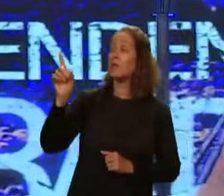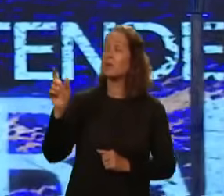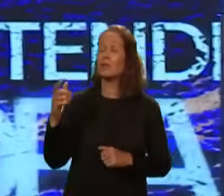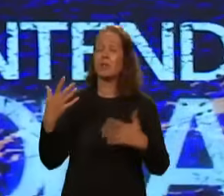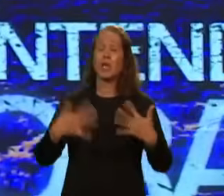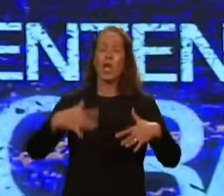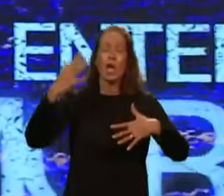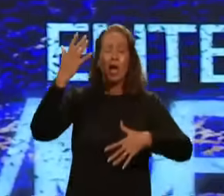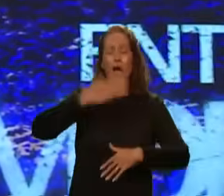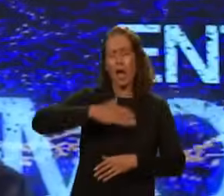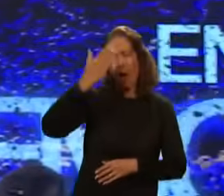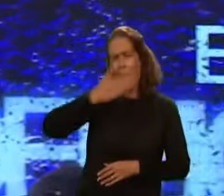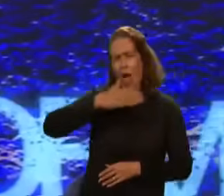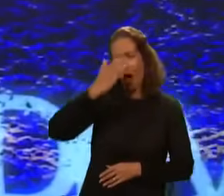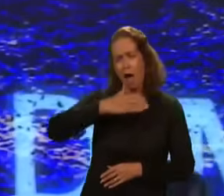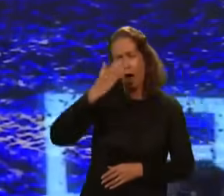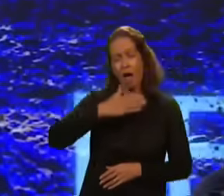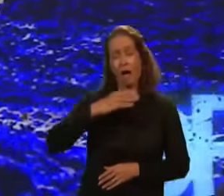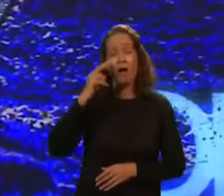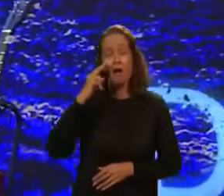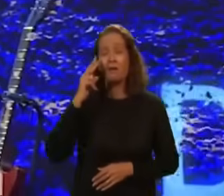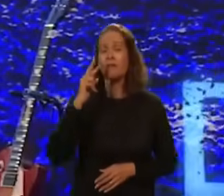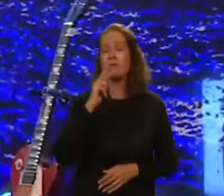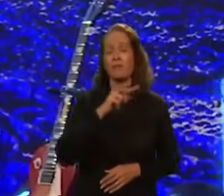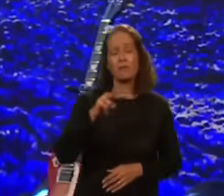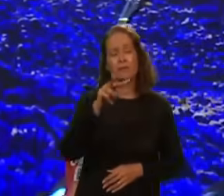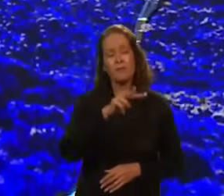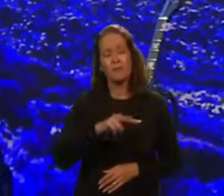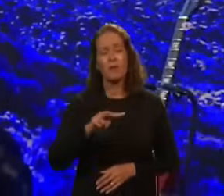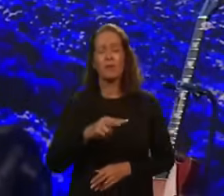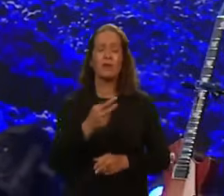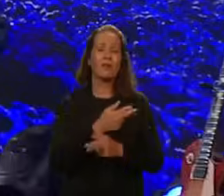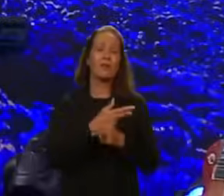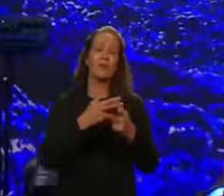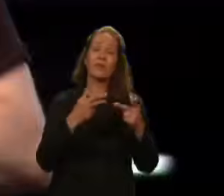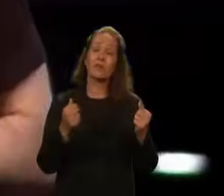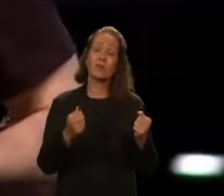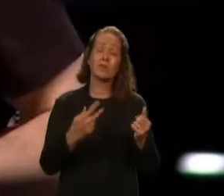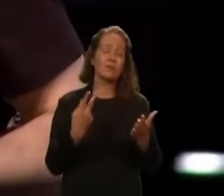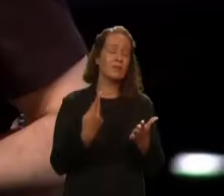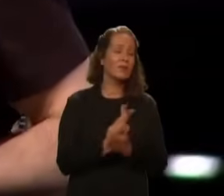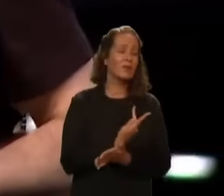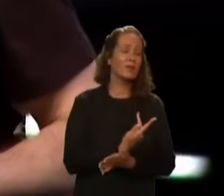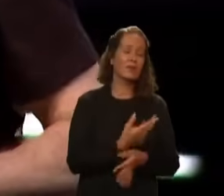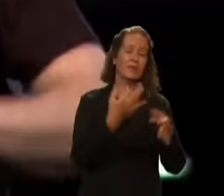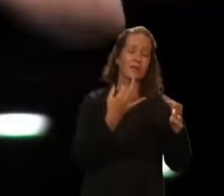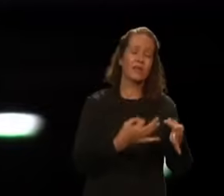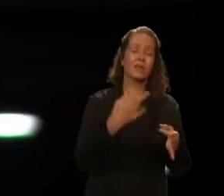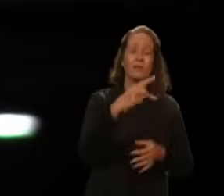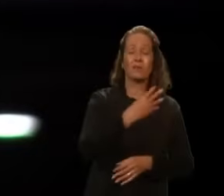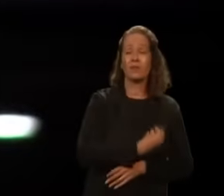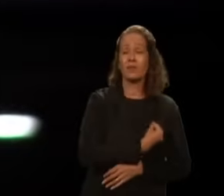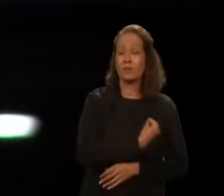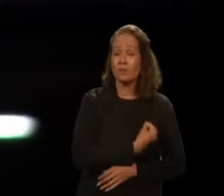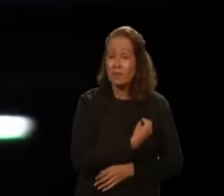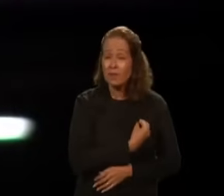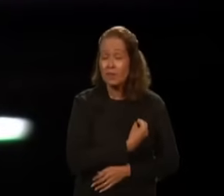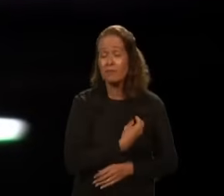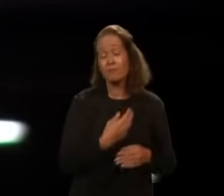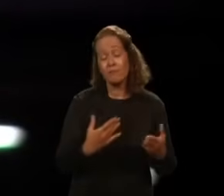a boca a chorar quando vê que as coisas não acontecem do jeito que devia na minha vida e na sua vida? Isso é lindo ou não?